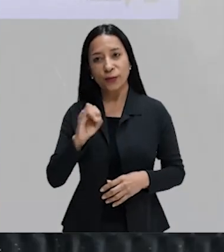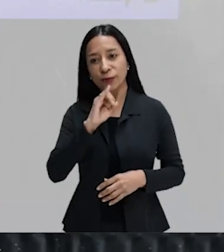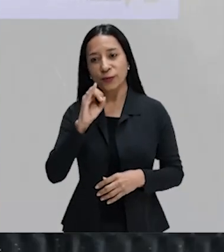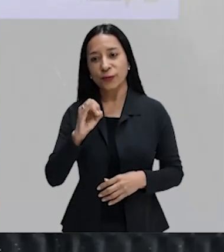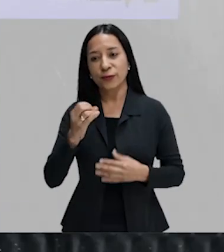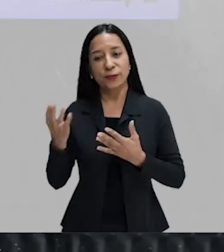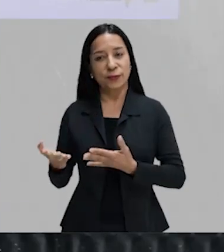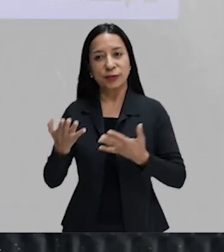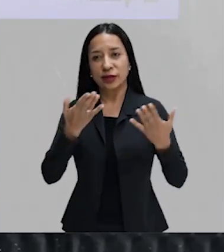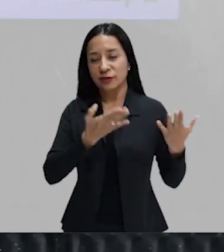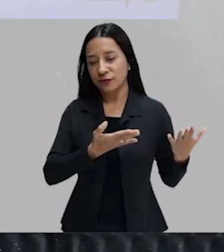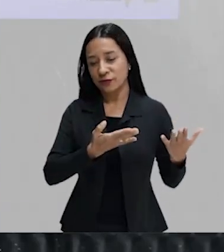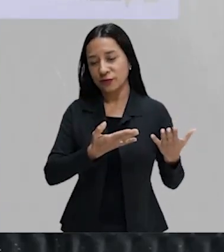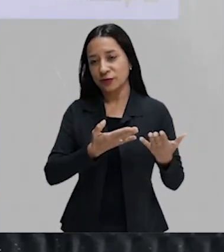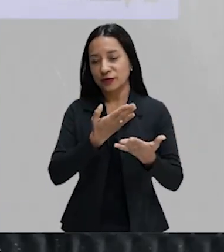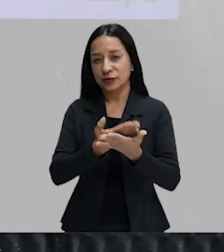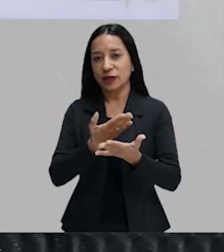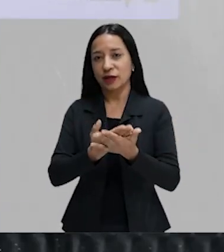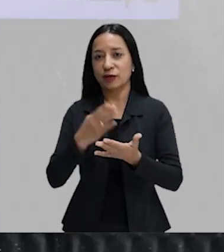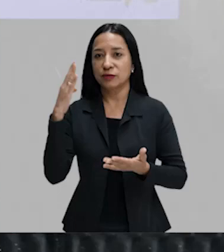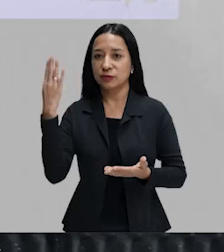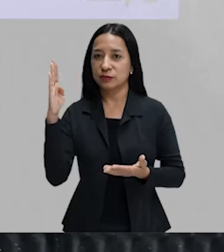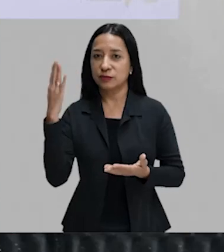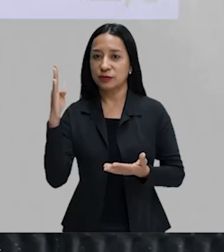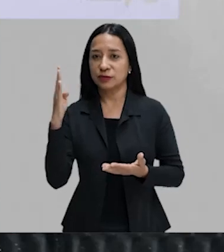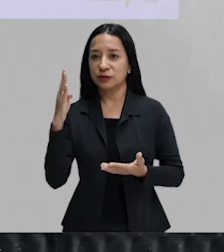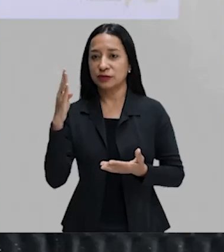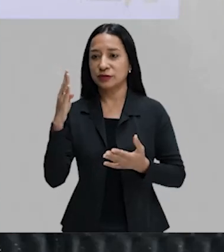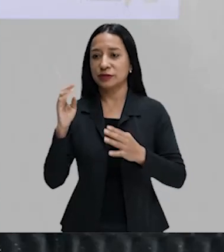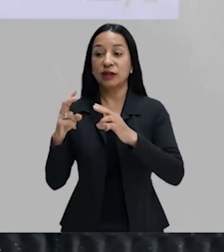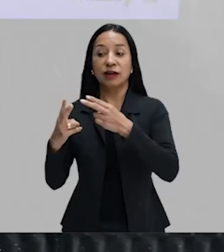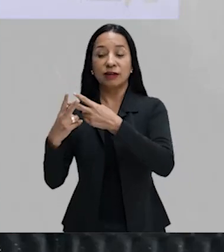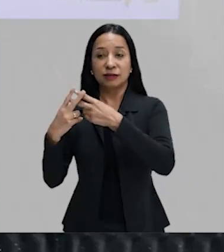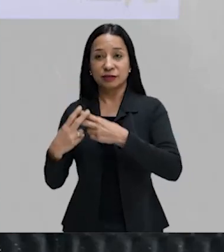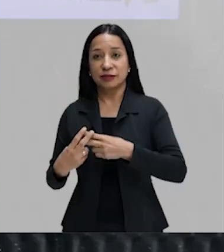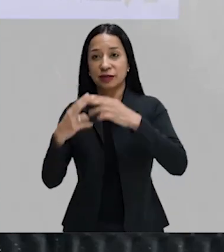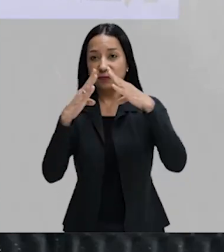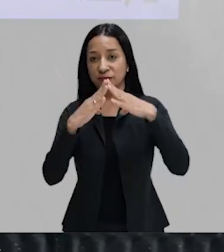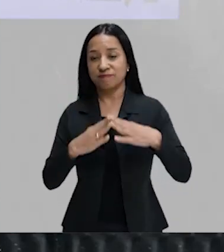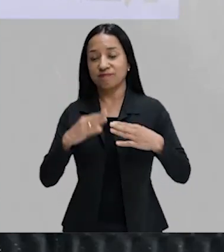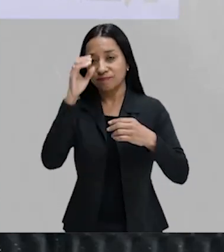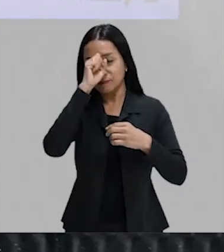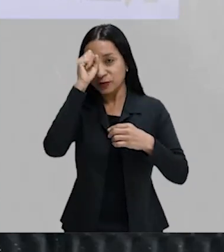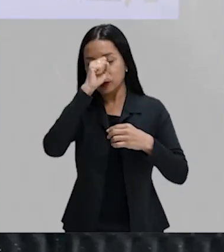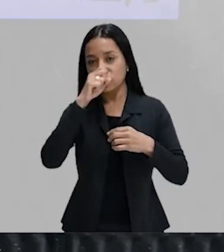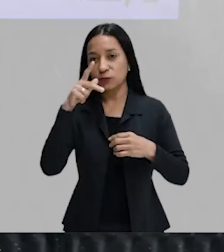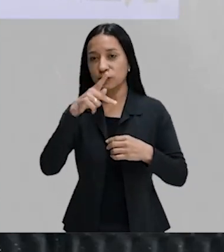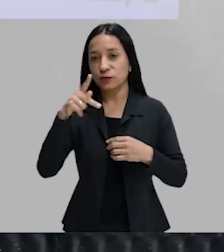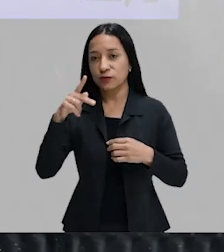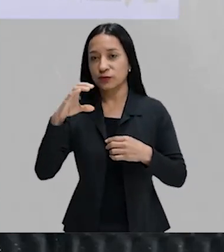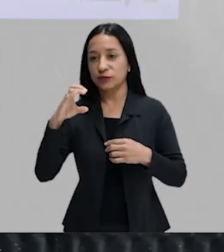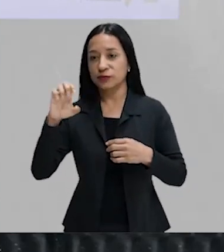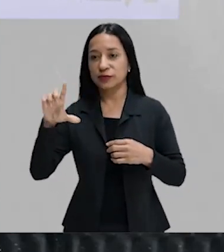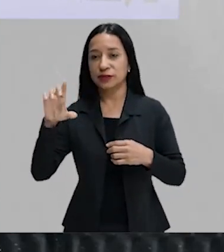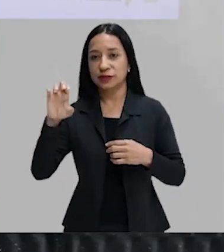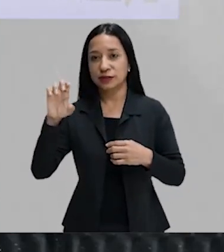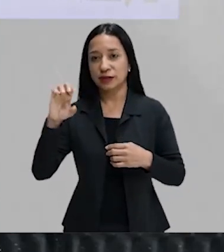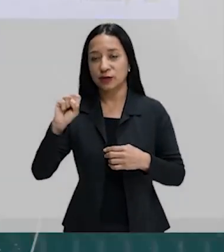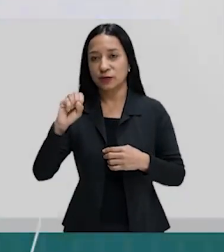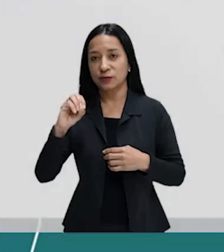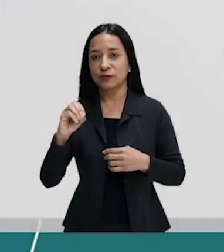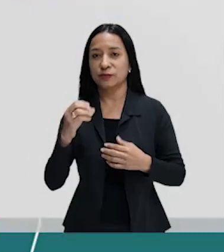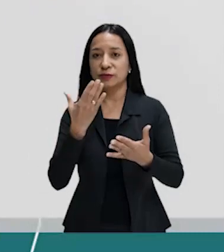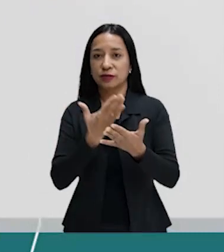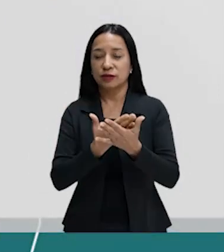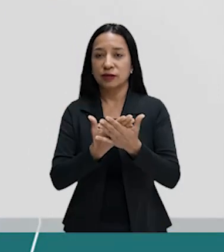pessoal, sejam bem-vindos a mais uma aula de Biologia do programa Fique em Casa Aprendendo. Eu sou o professor Celso Ramos e na aula